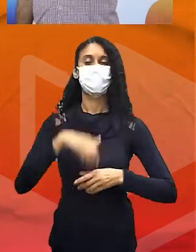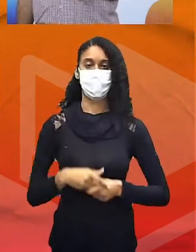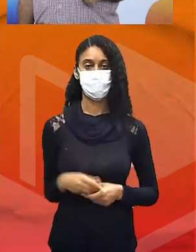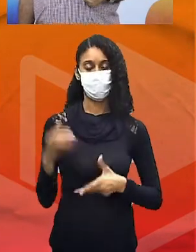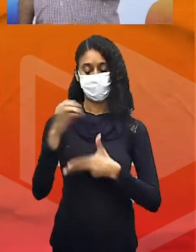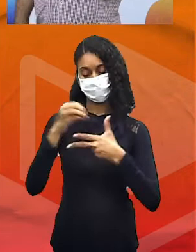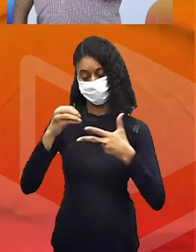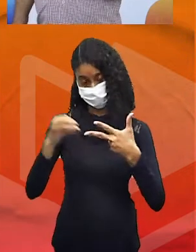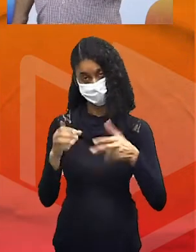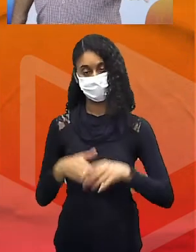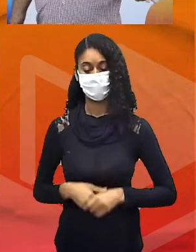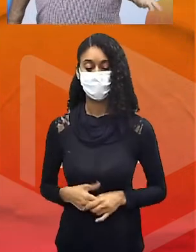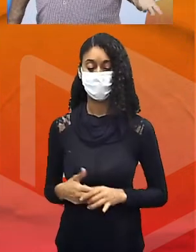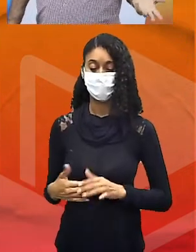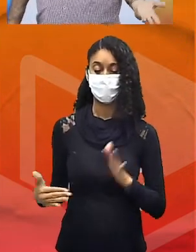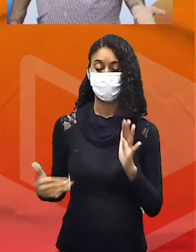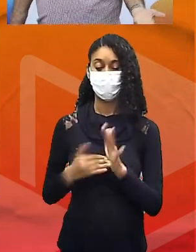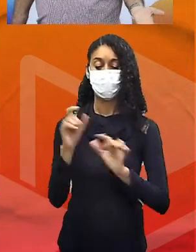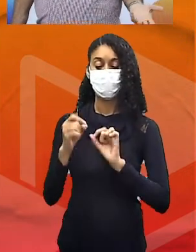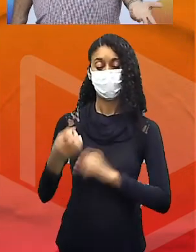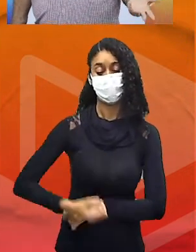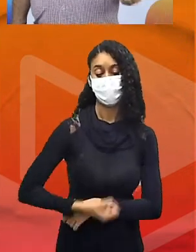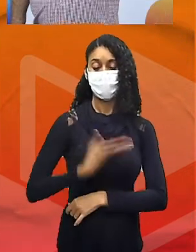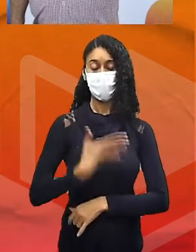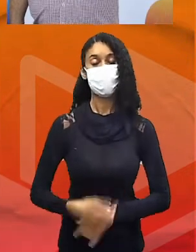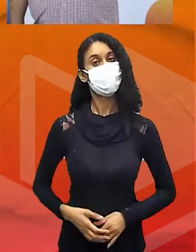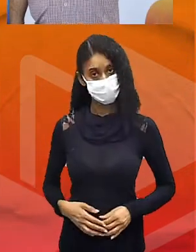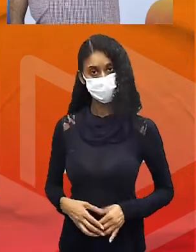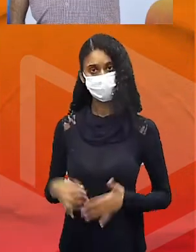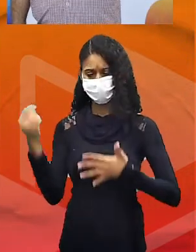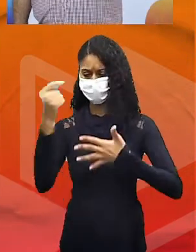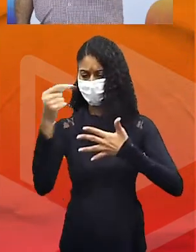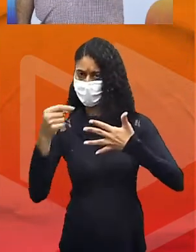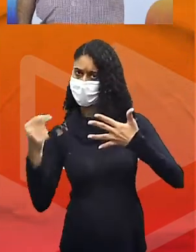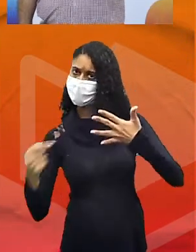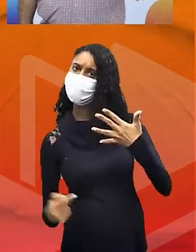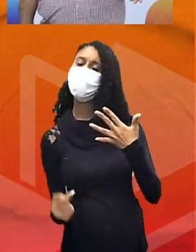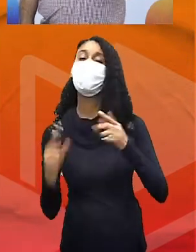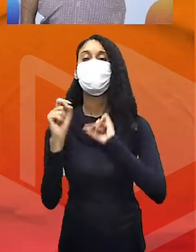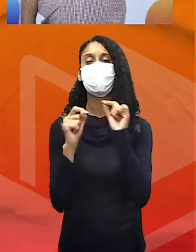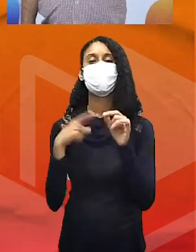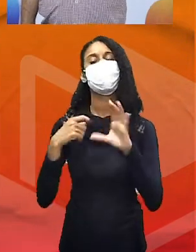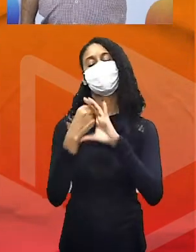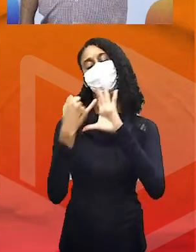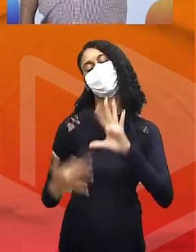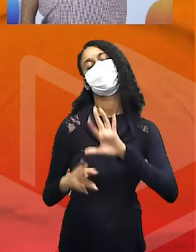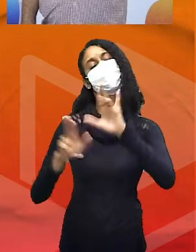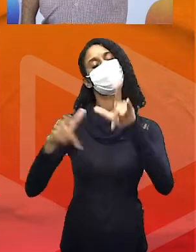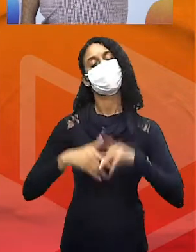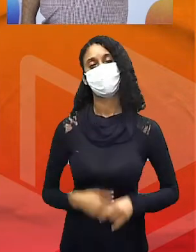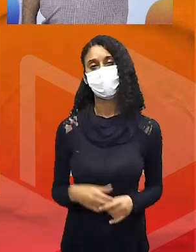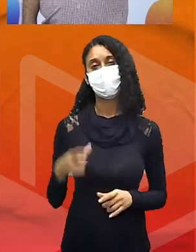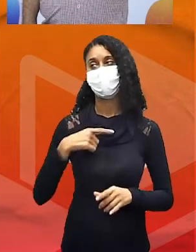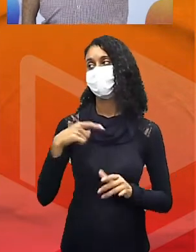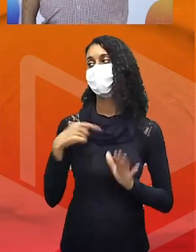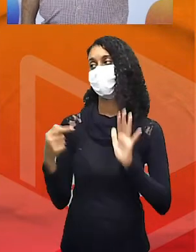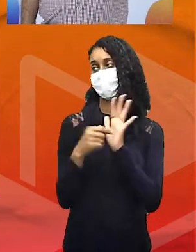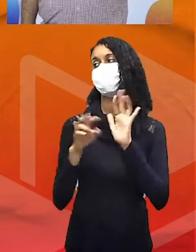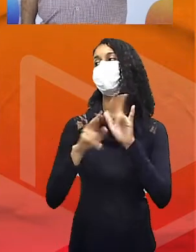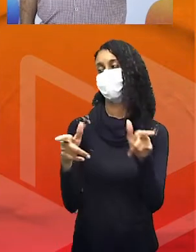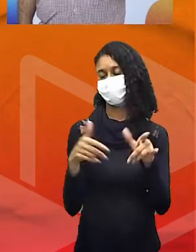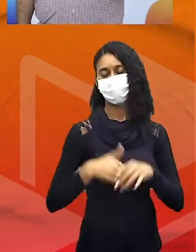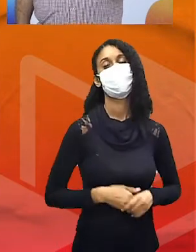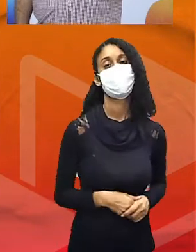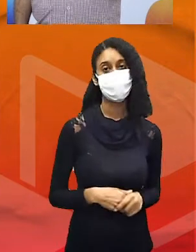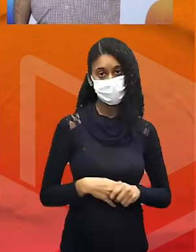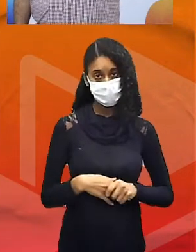Enem. E a última, função poética. Cada uma tem uma característica diferente, cada uma tem uma marcação diferente da obra, tá